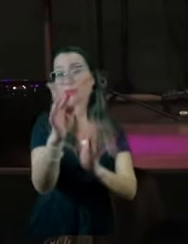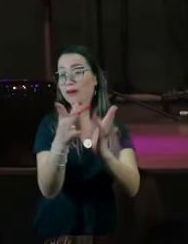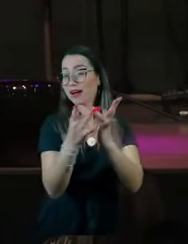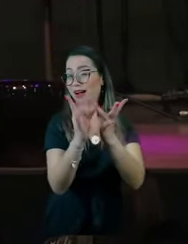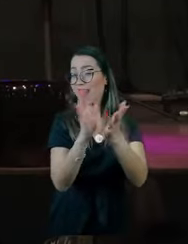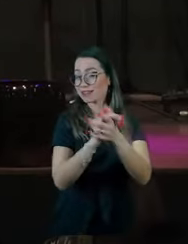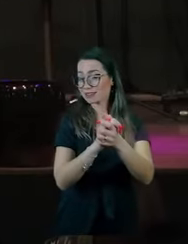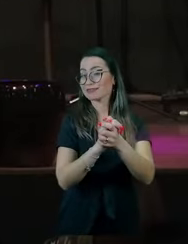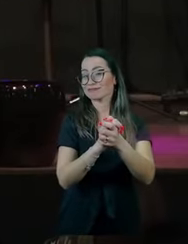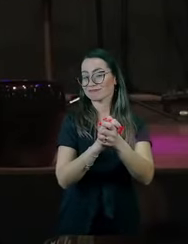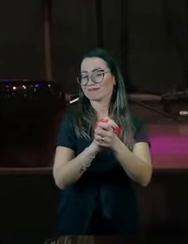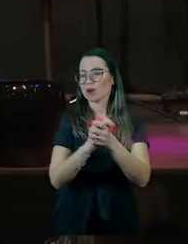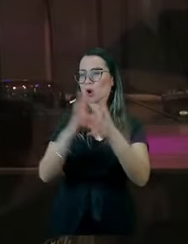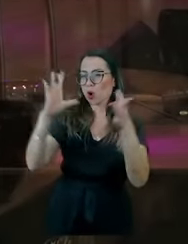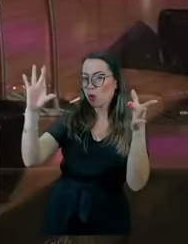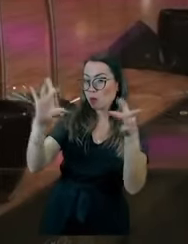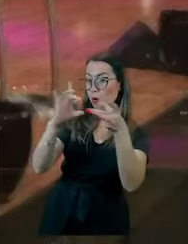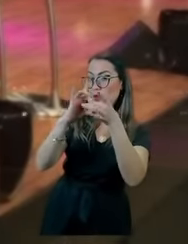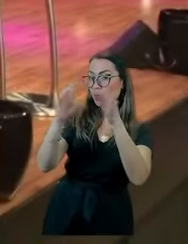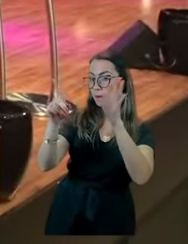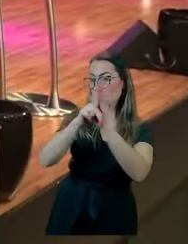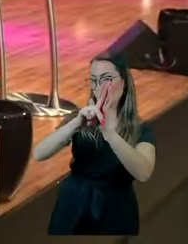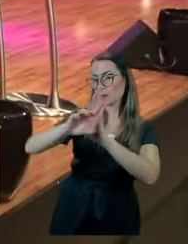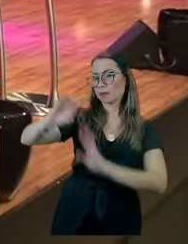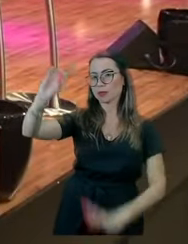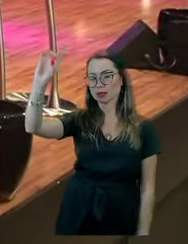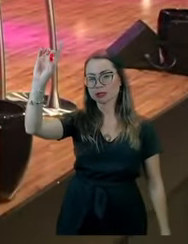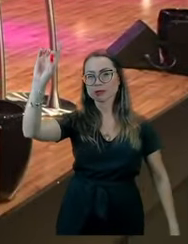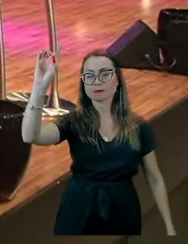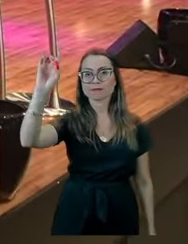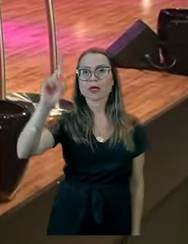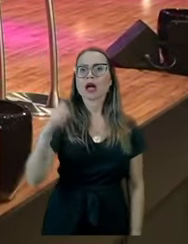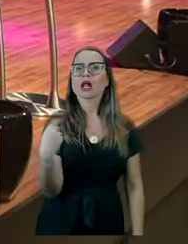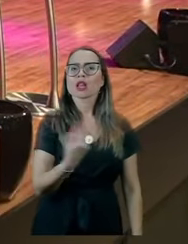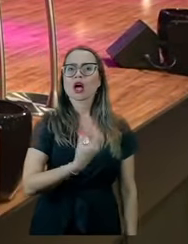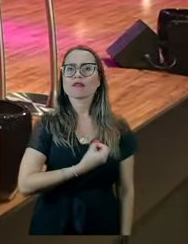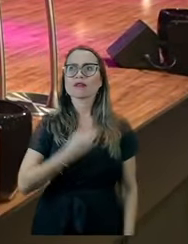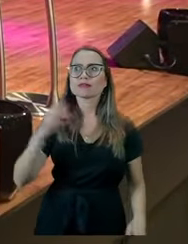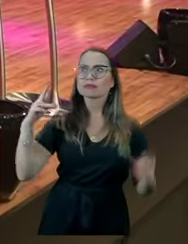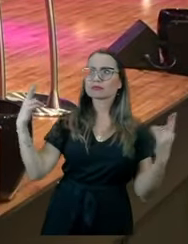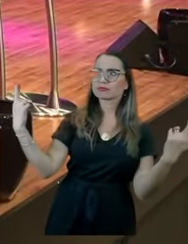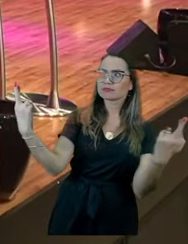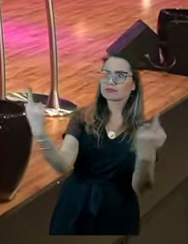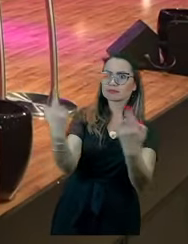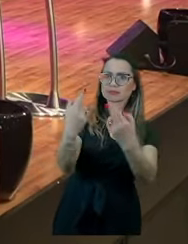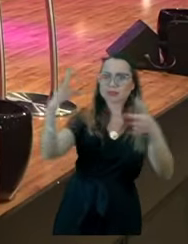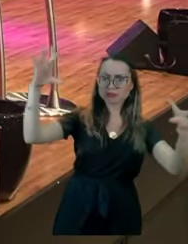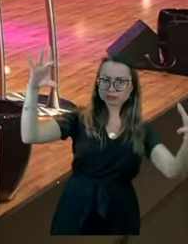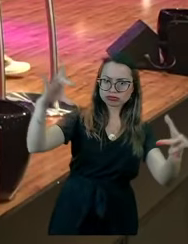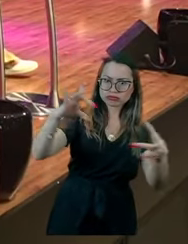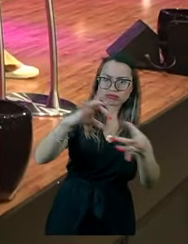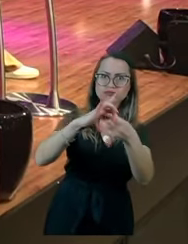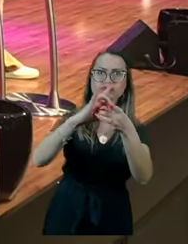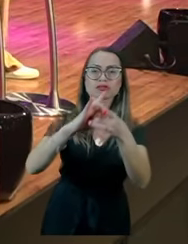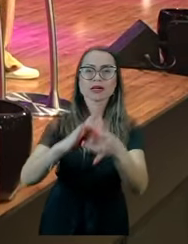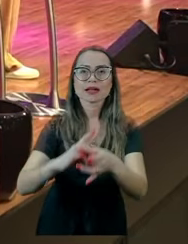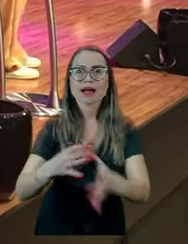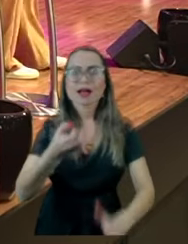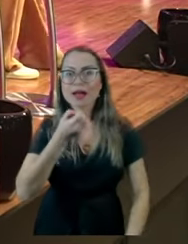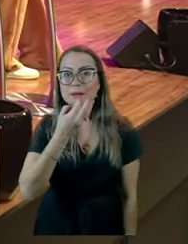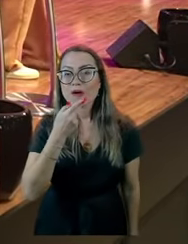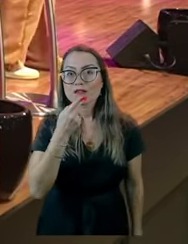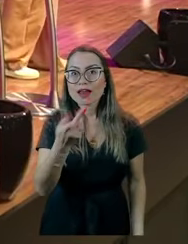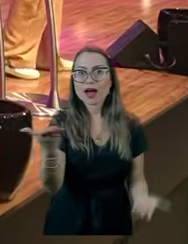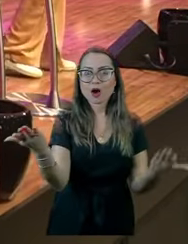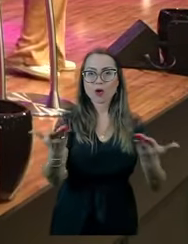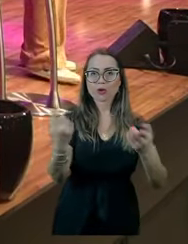uma conexão de Deus. Nós vivemos um reino de conexão. E é tão bom falar disso hoje. Porque a